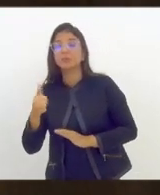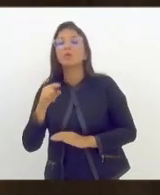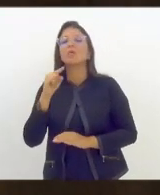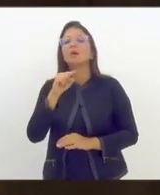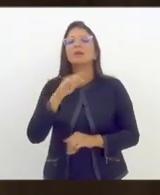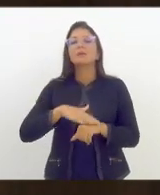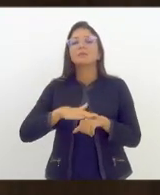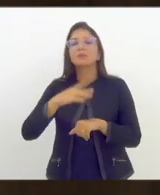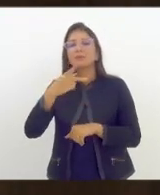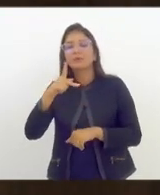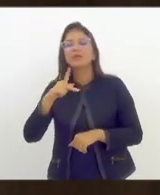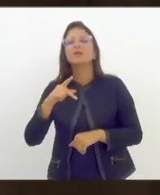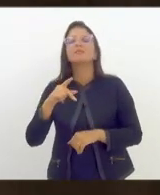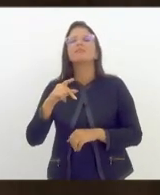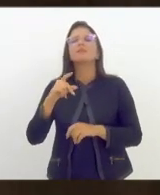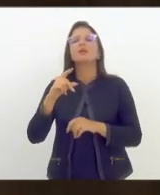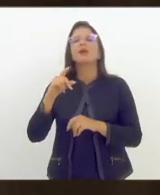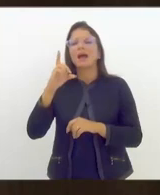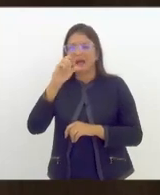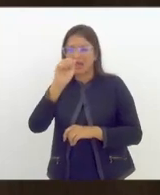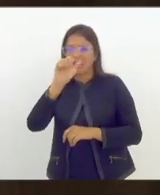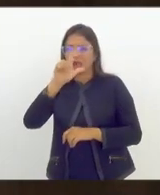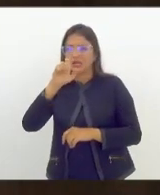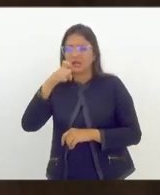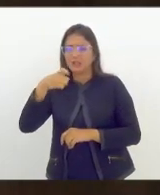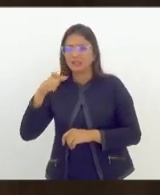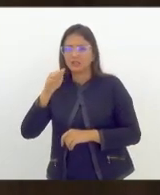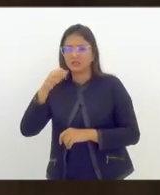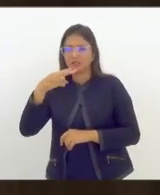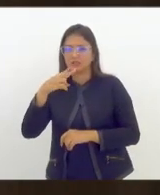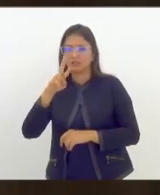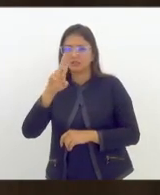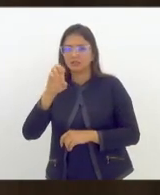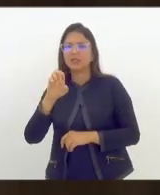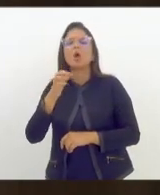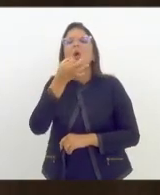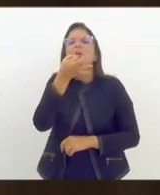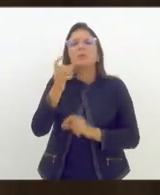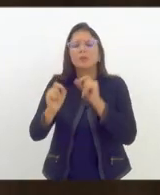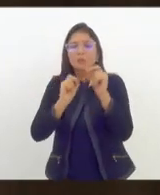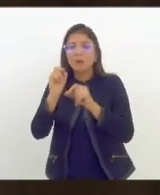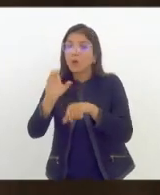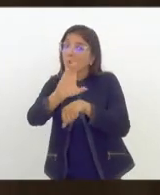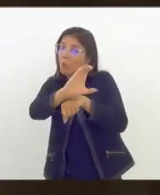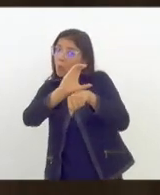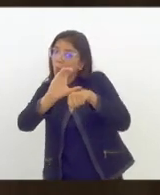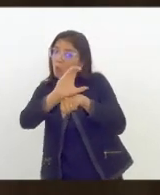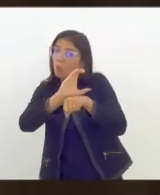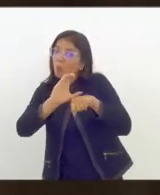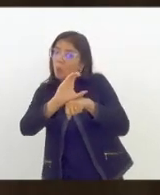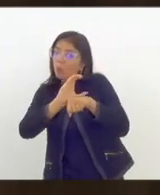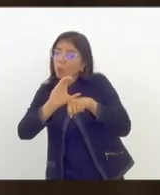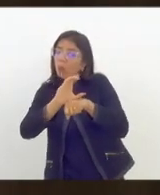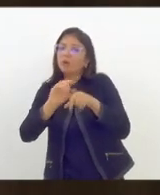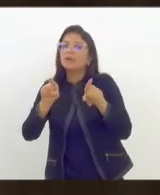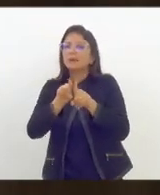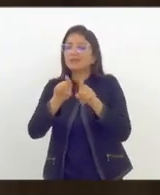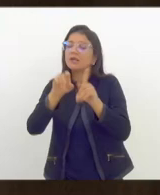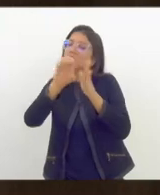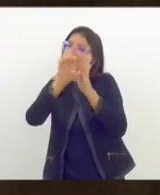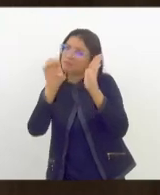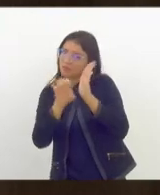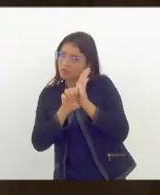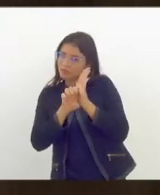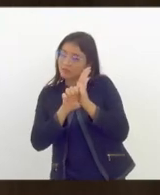pela constitucionalidade com emendas. Duas emendas modificativas